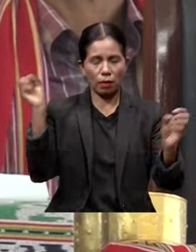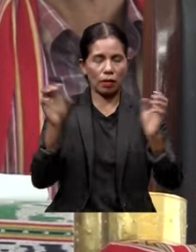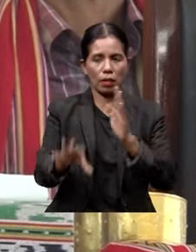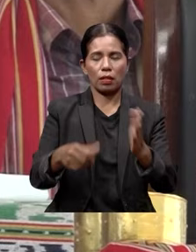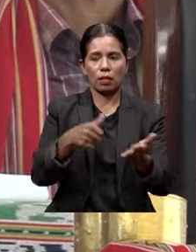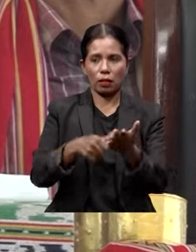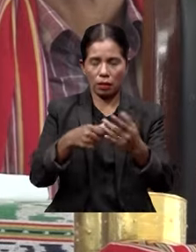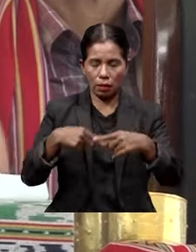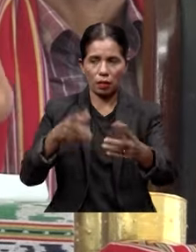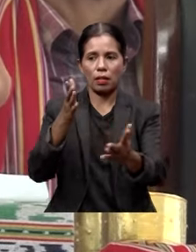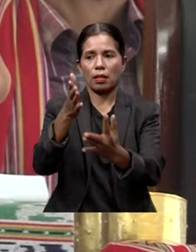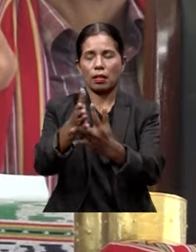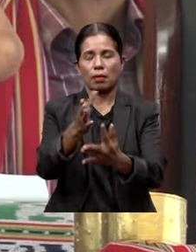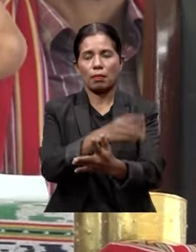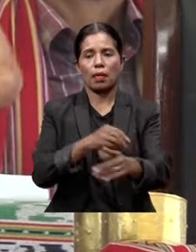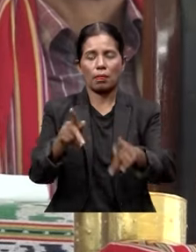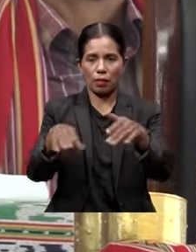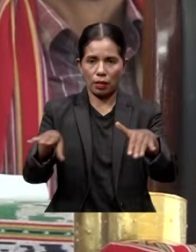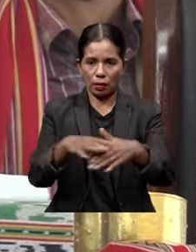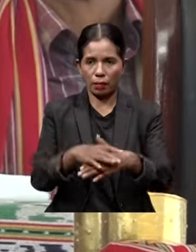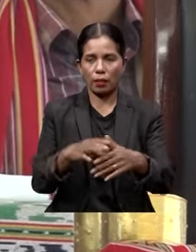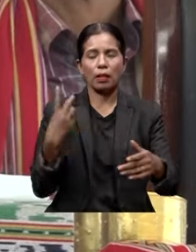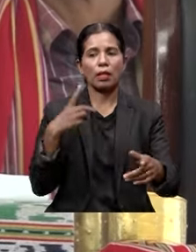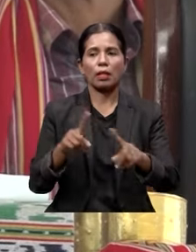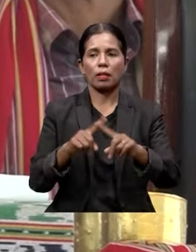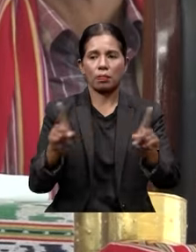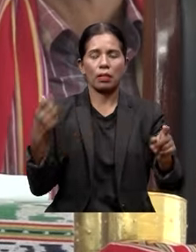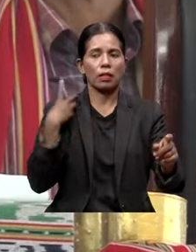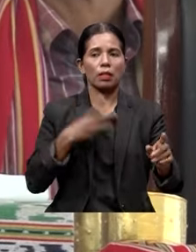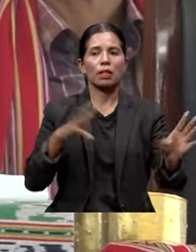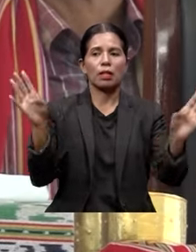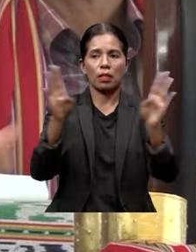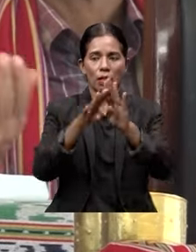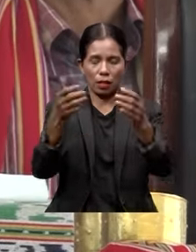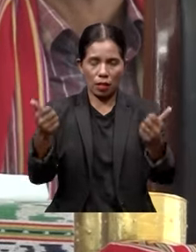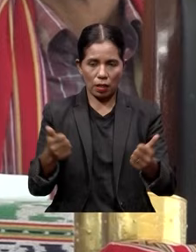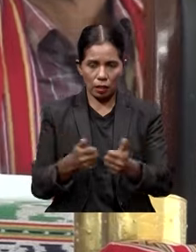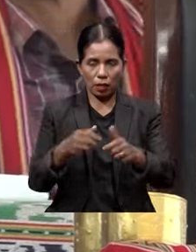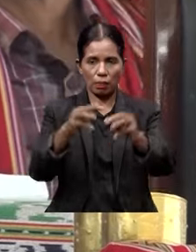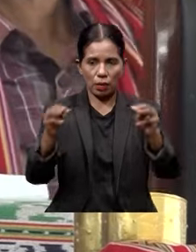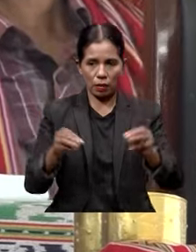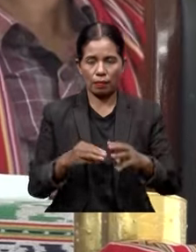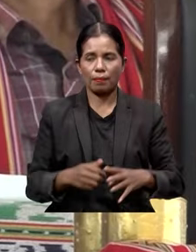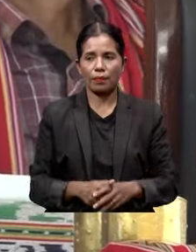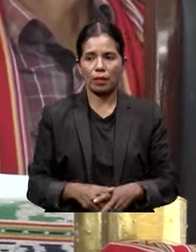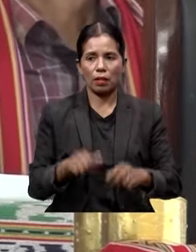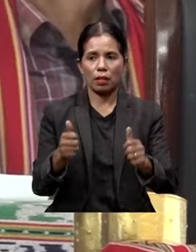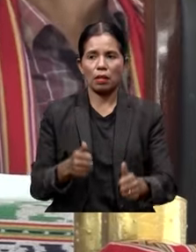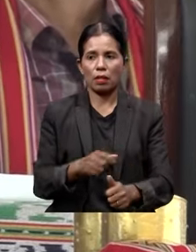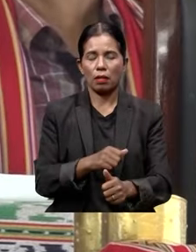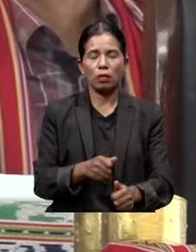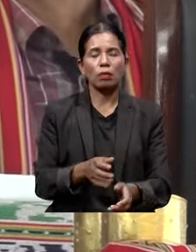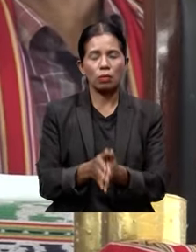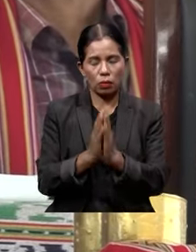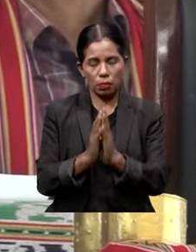para casamento Roma. Depois de tá cavale arte marcial. Bom, então, desde a Bonana, de que